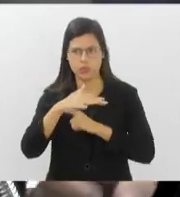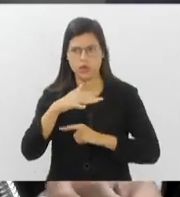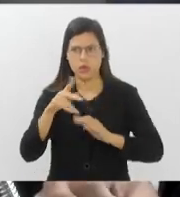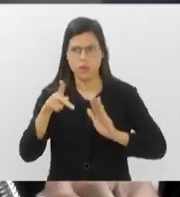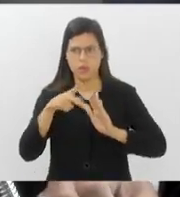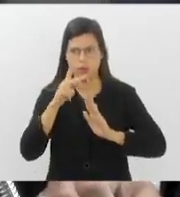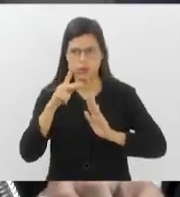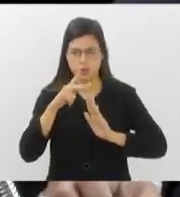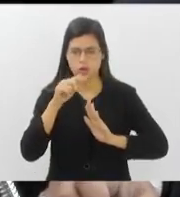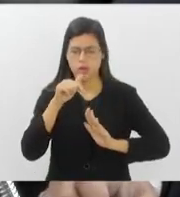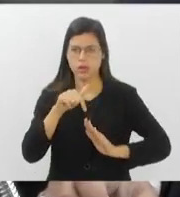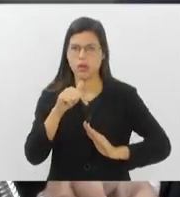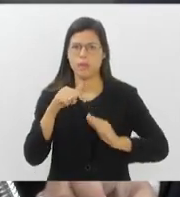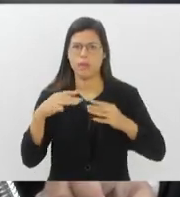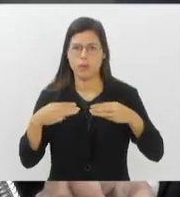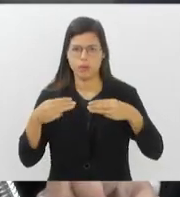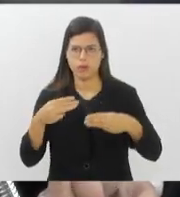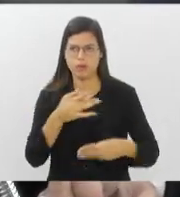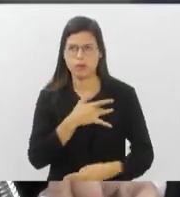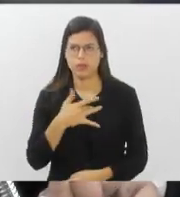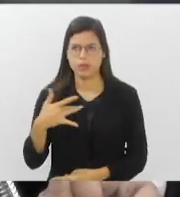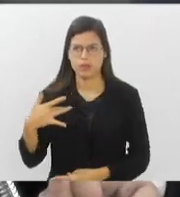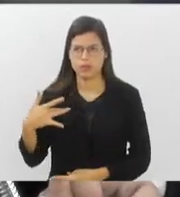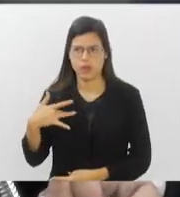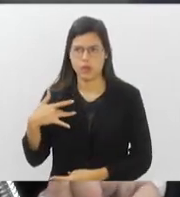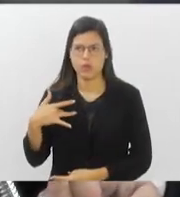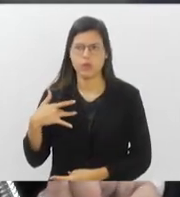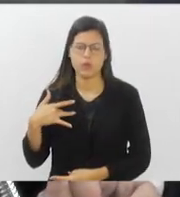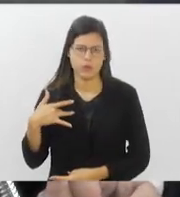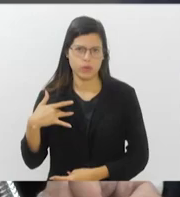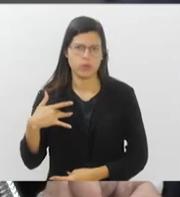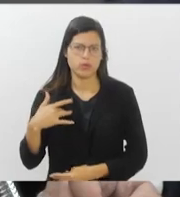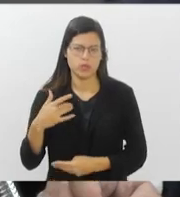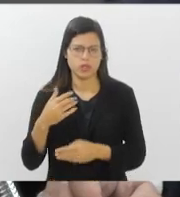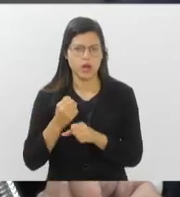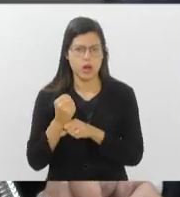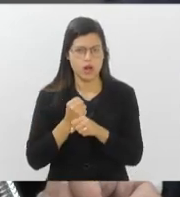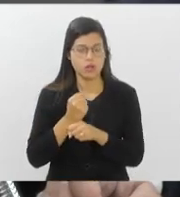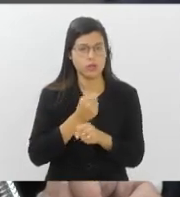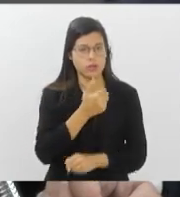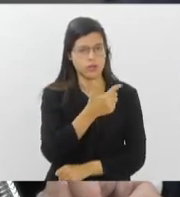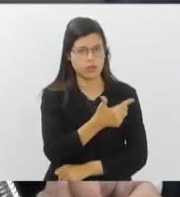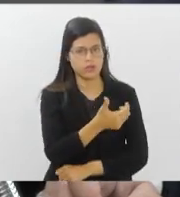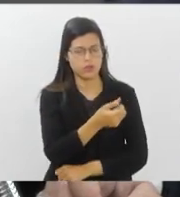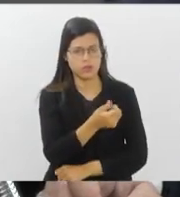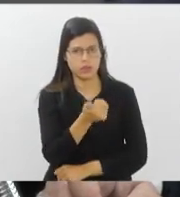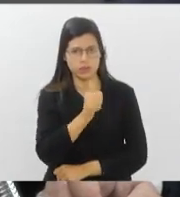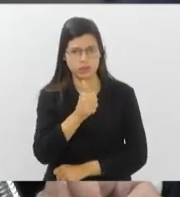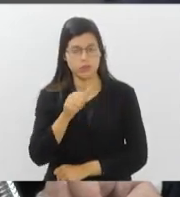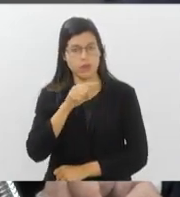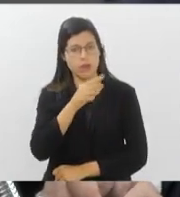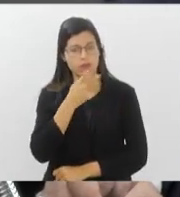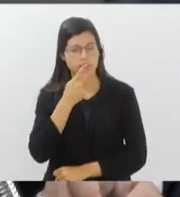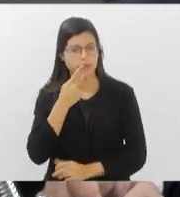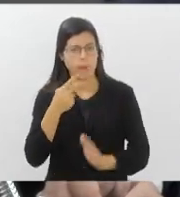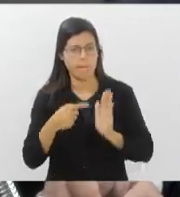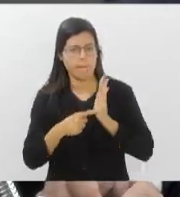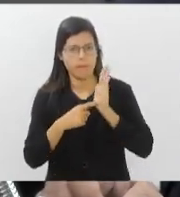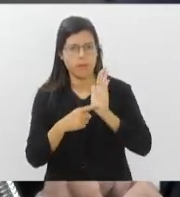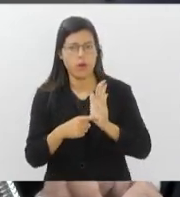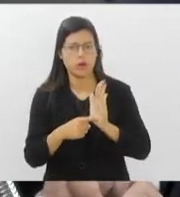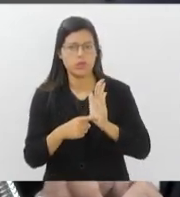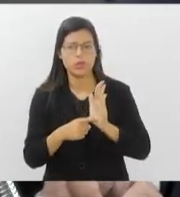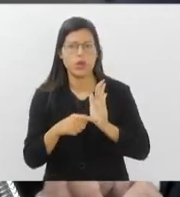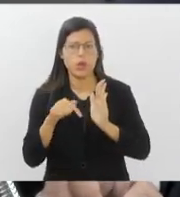do Ministério da Saúde, 3088 de 2011. E lá fala quais são as competências